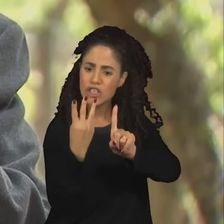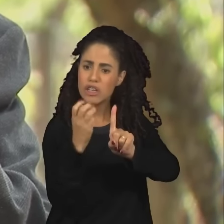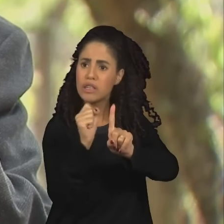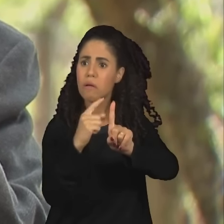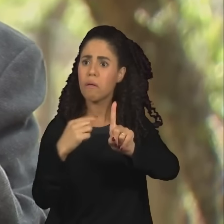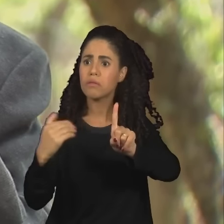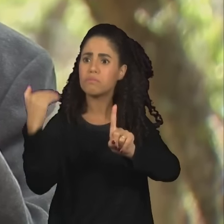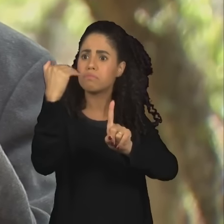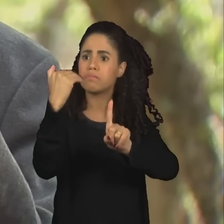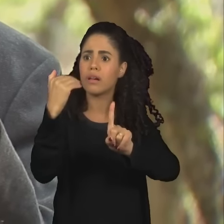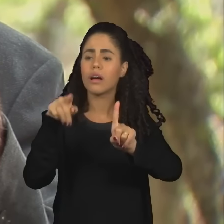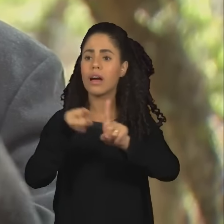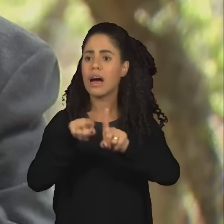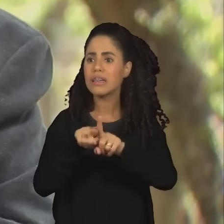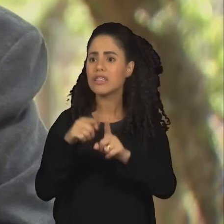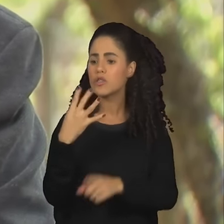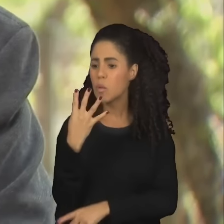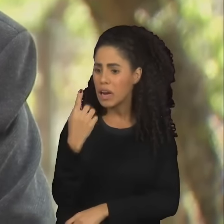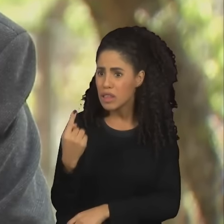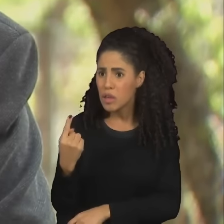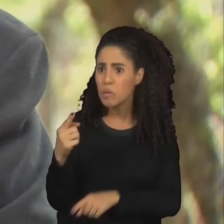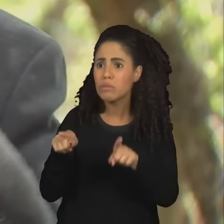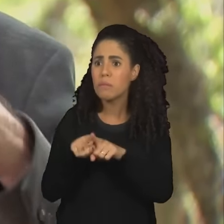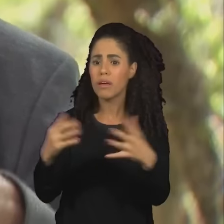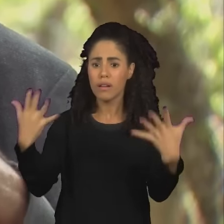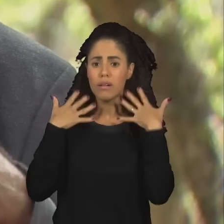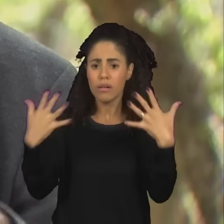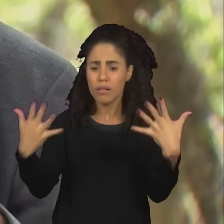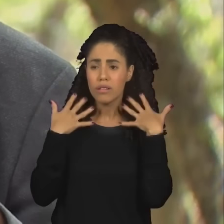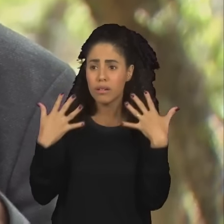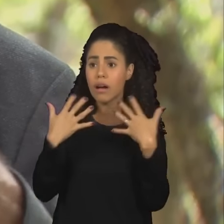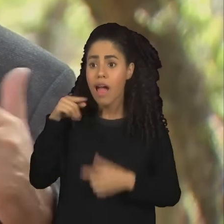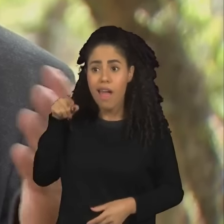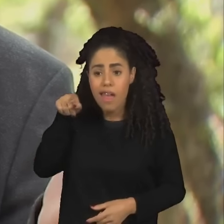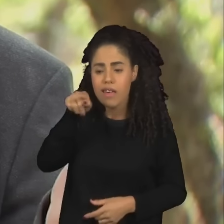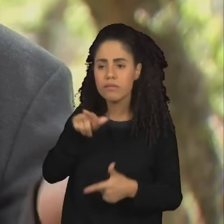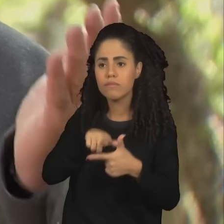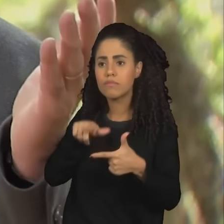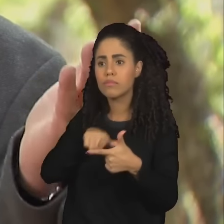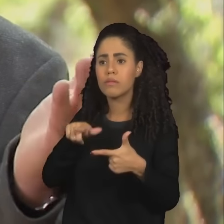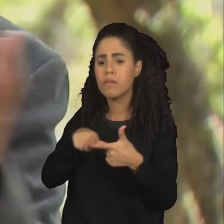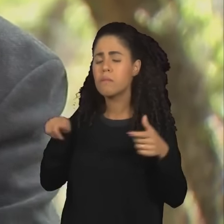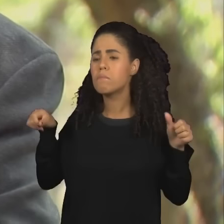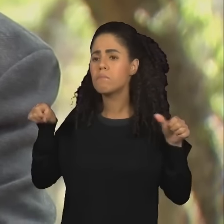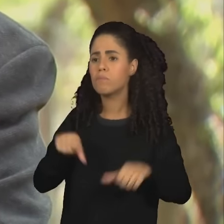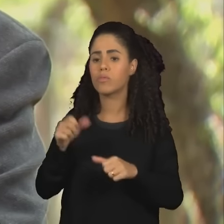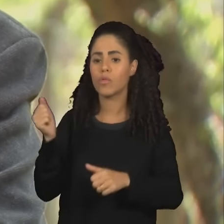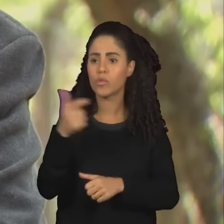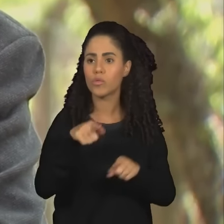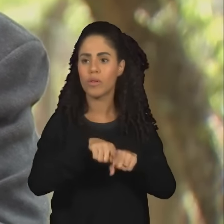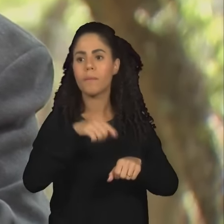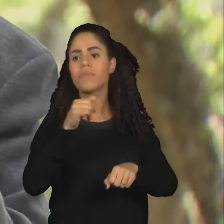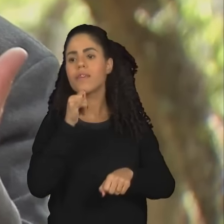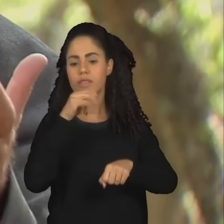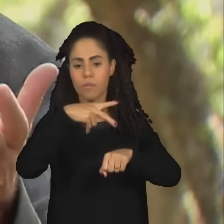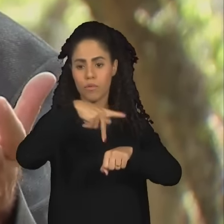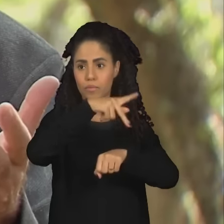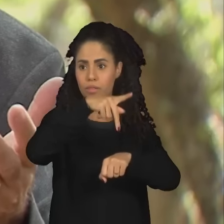às vezes no verão bate 41, 42 graus. Esta situação é muito pior do que em países como a Suécia, ou